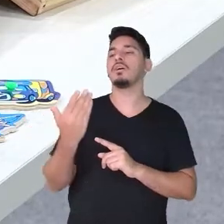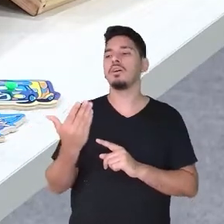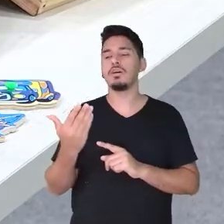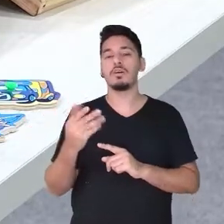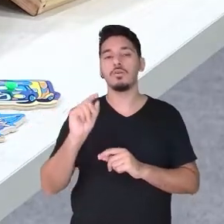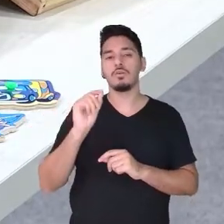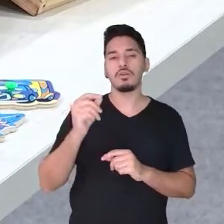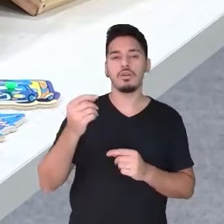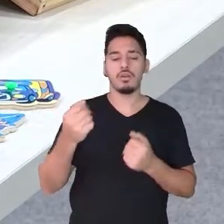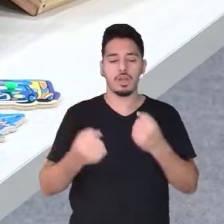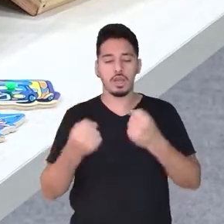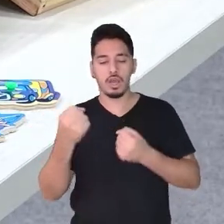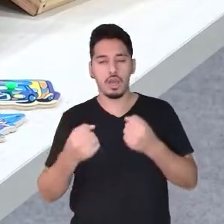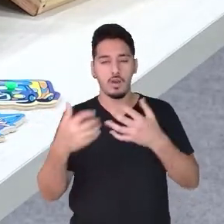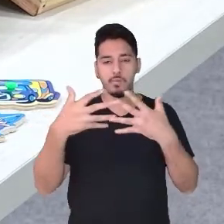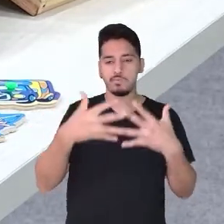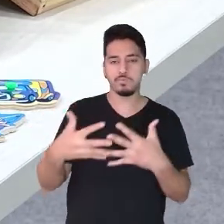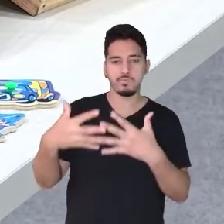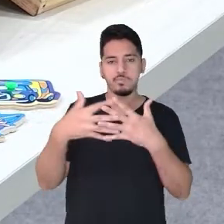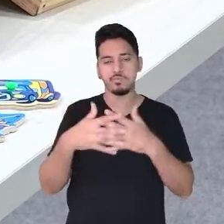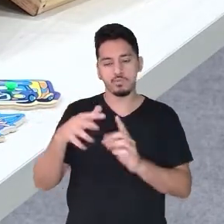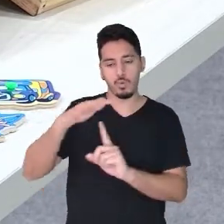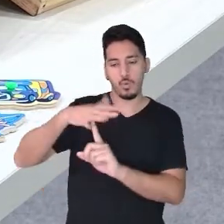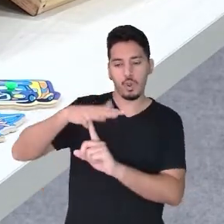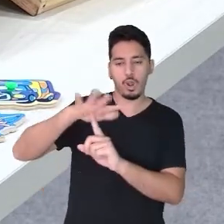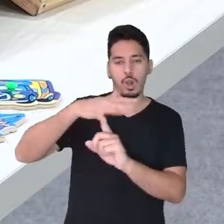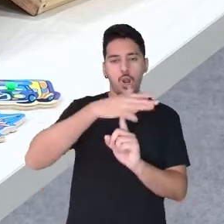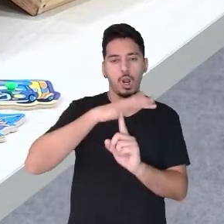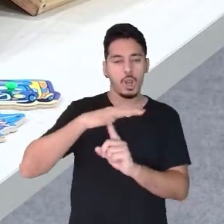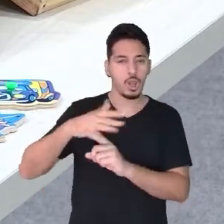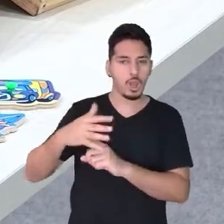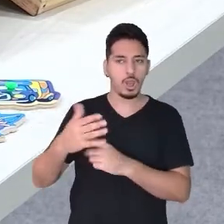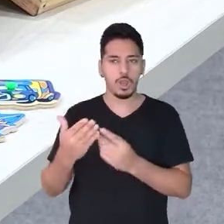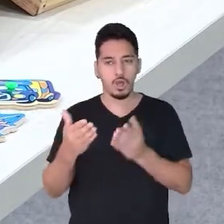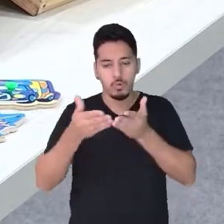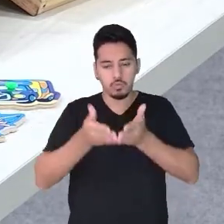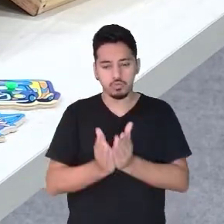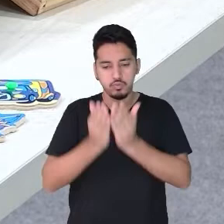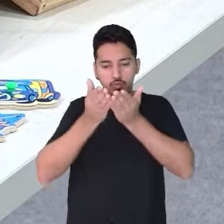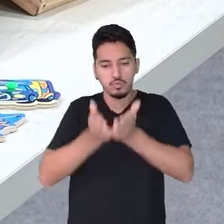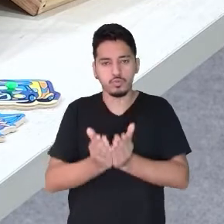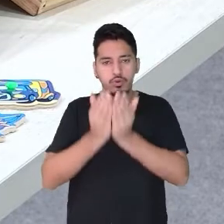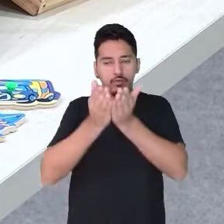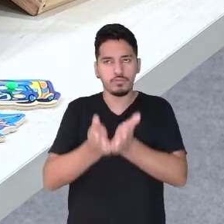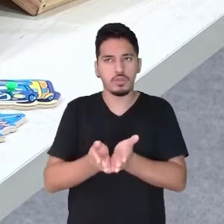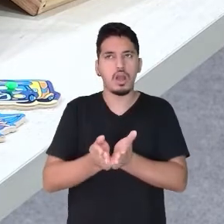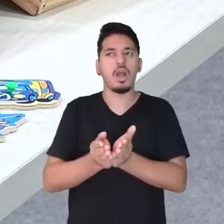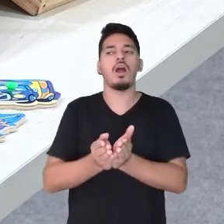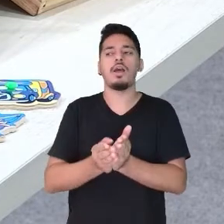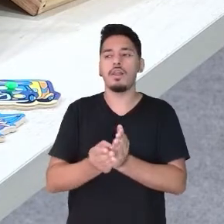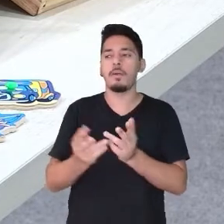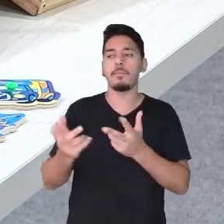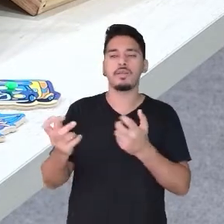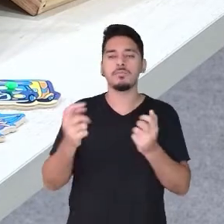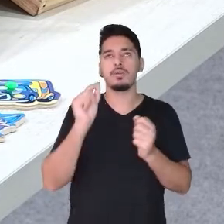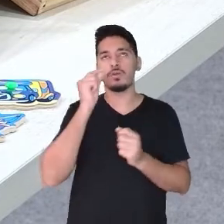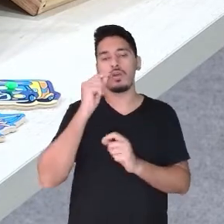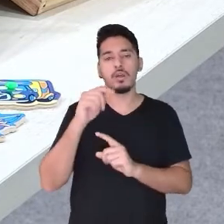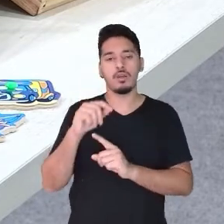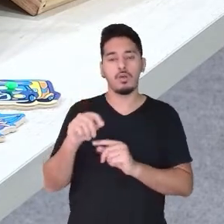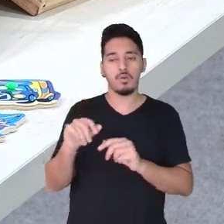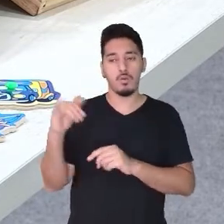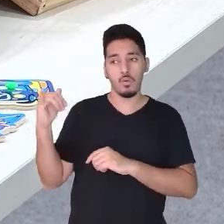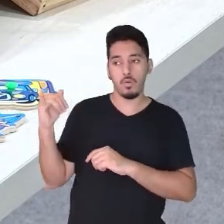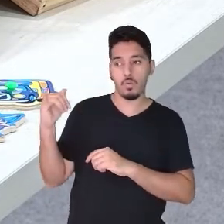de transporte, o que é aquático, o que é terrestre, para que ele saiba logo identificar que um avião ele não